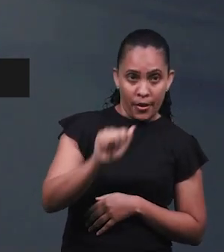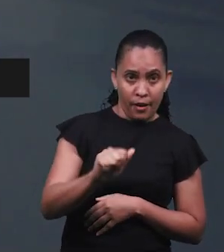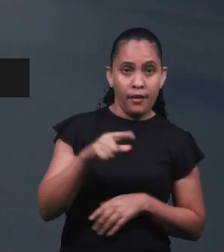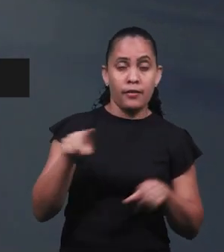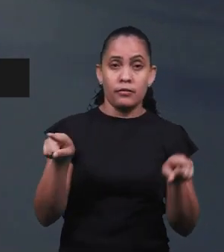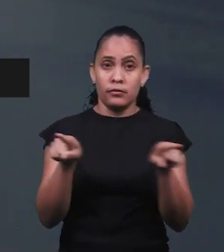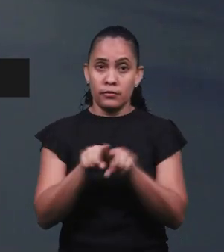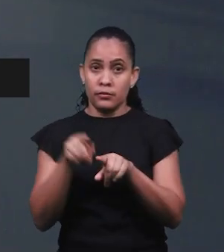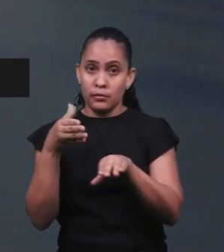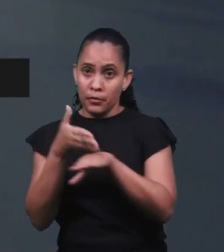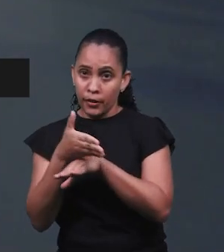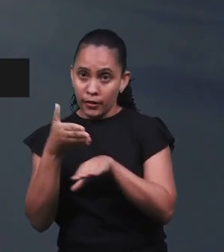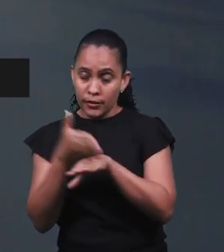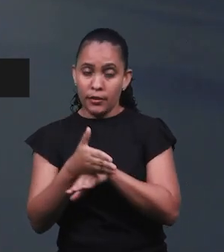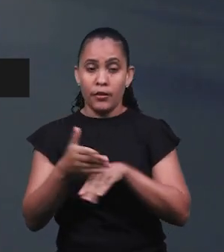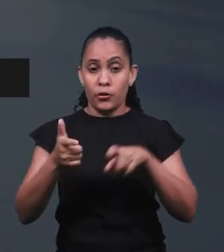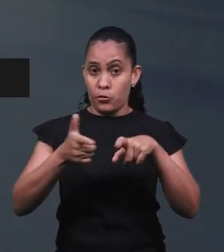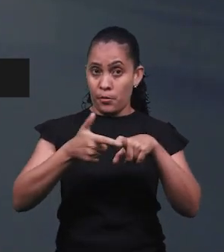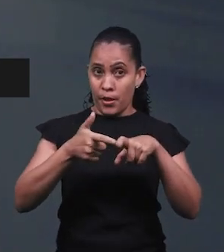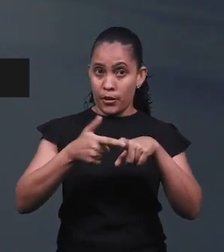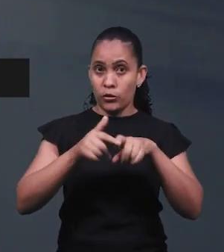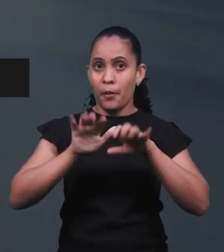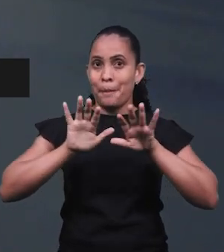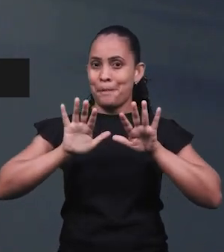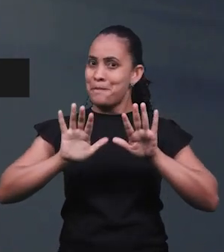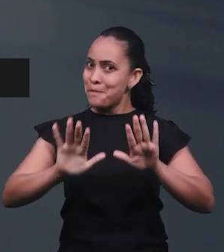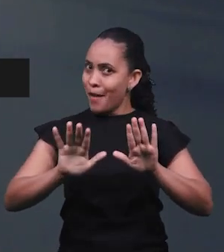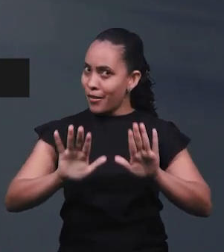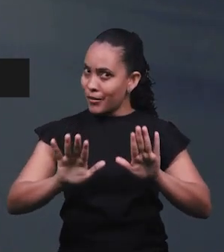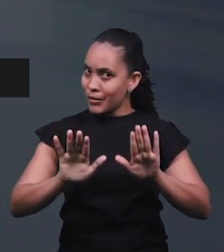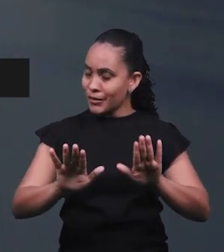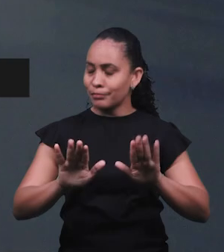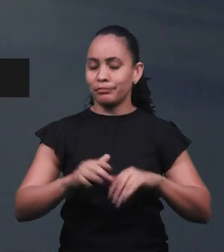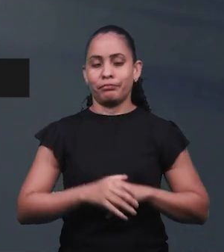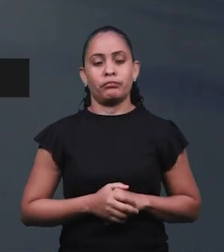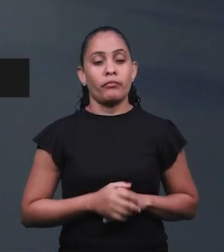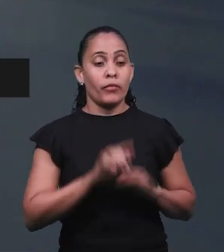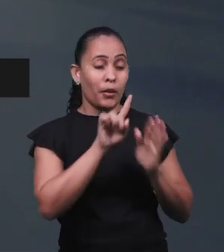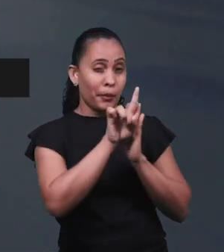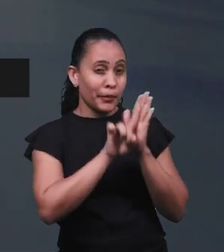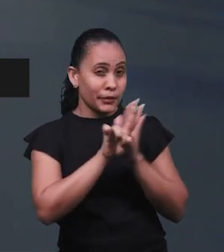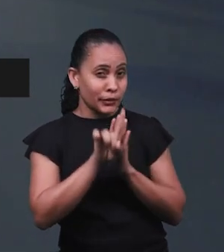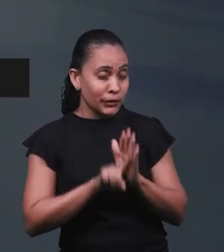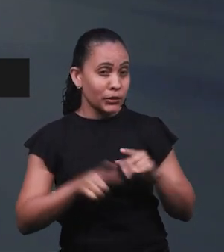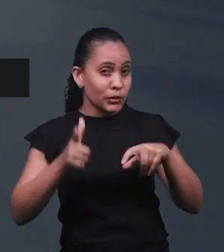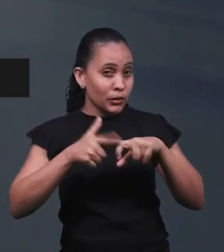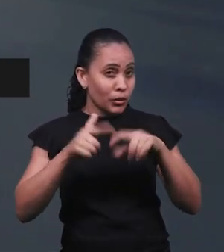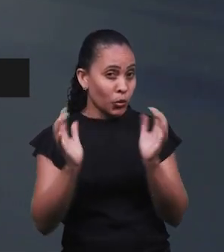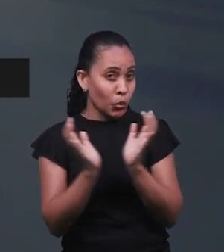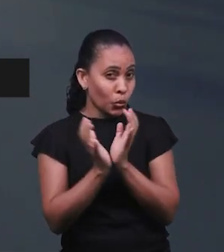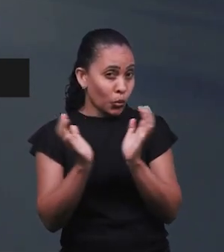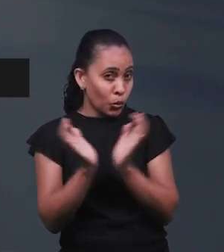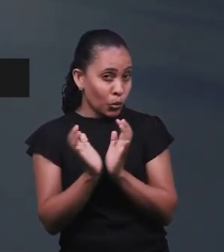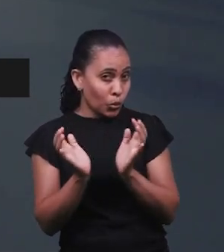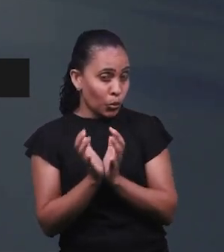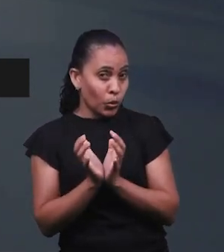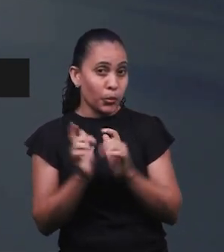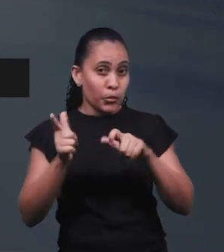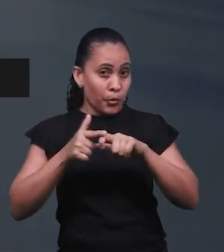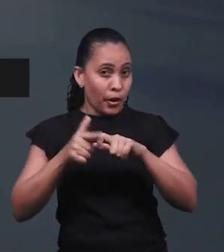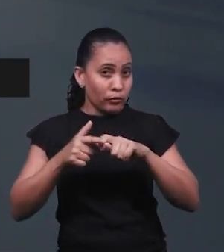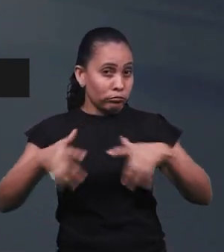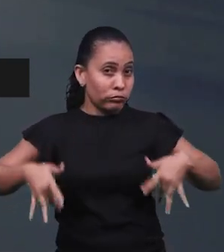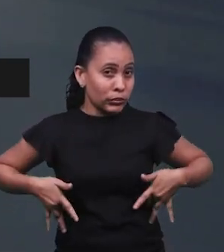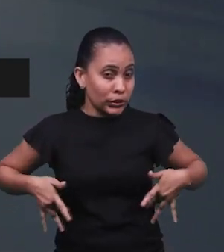consultórios, mas que, pelo Censo Brasileiro de Nefrologia, vem se mantendo há anos como as